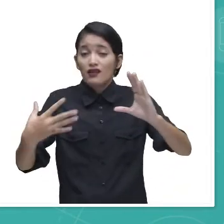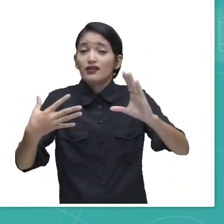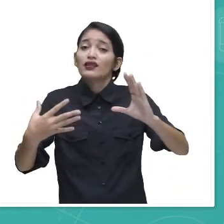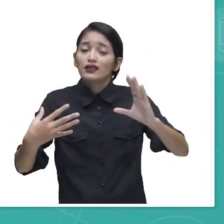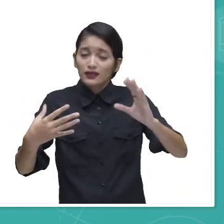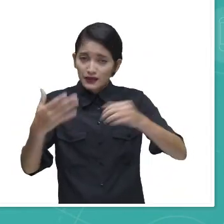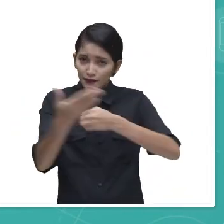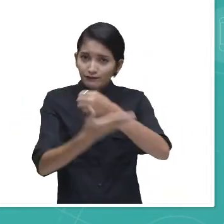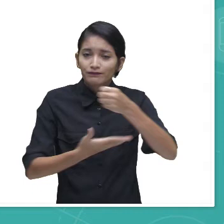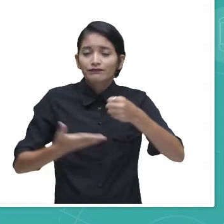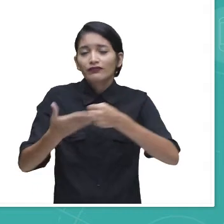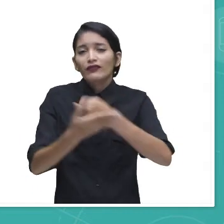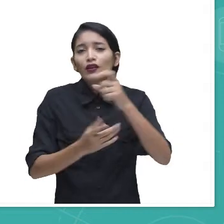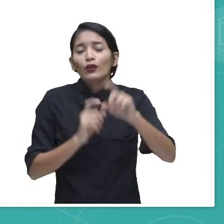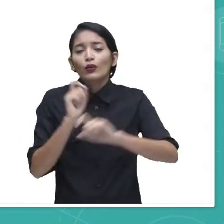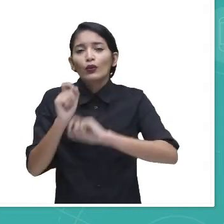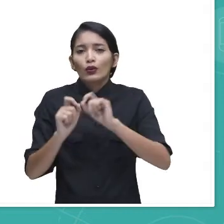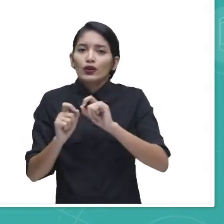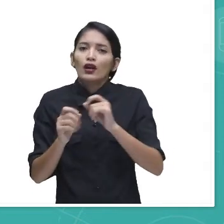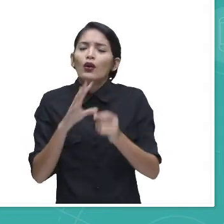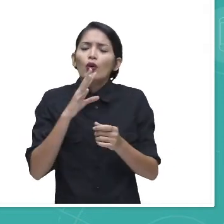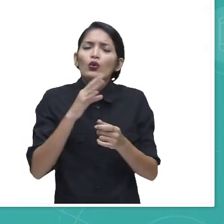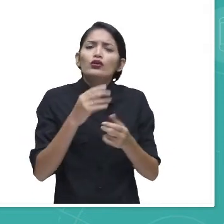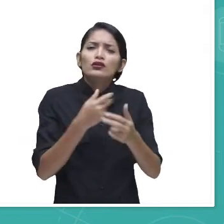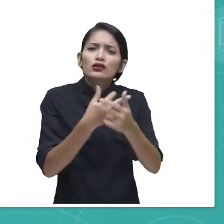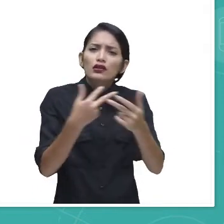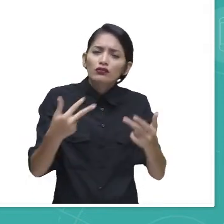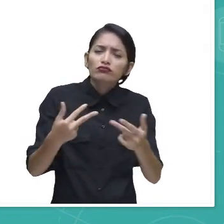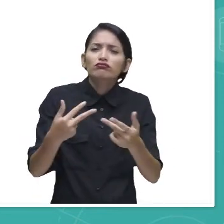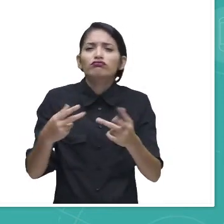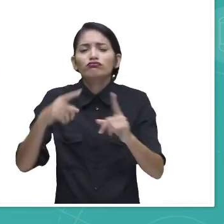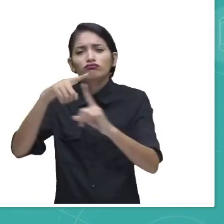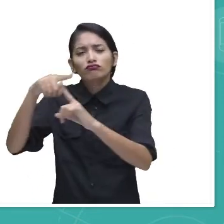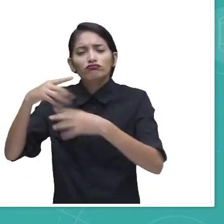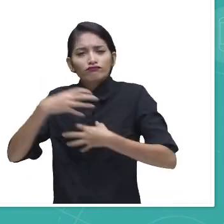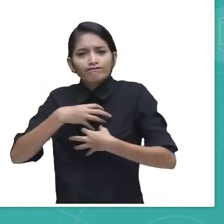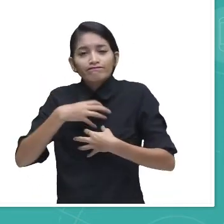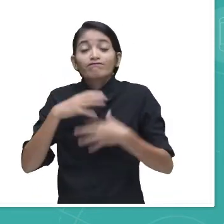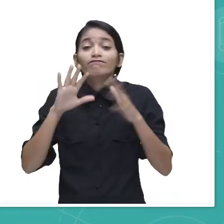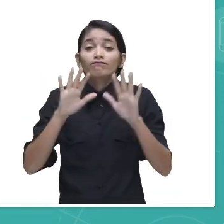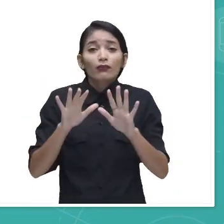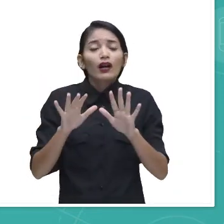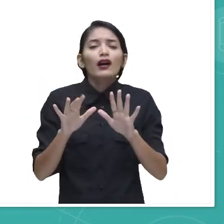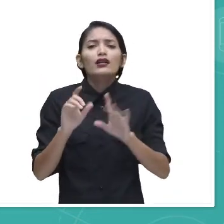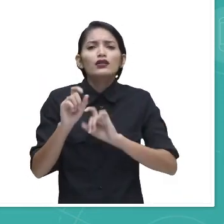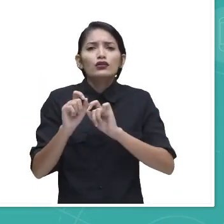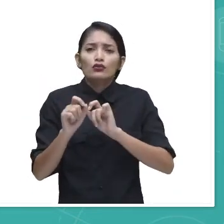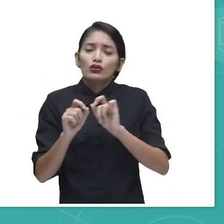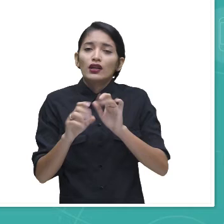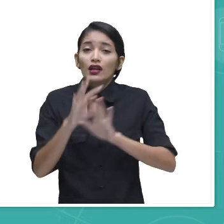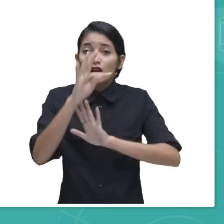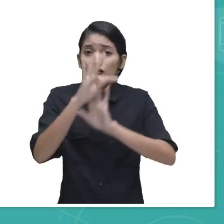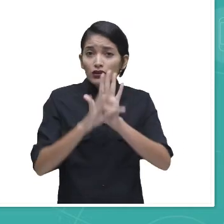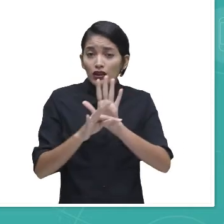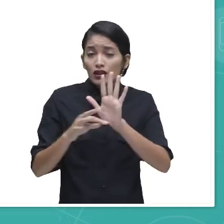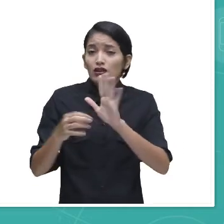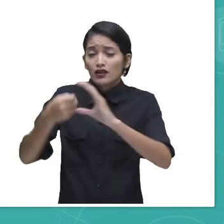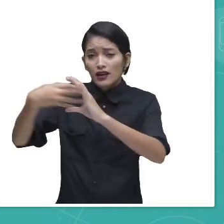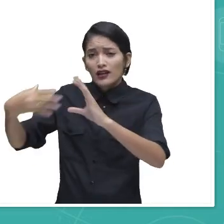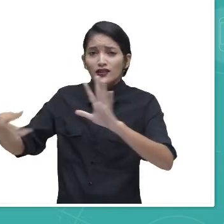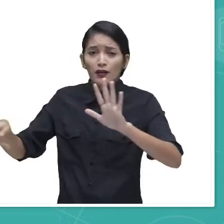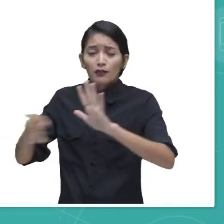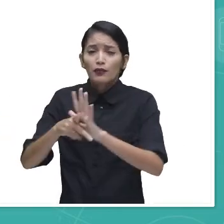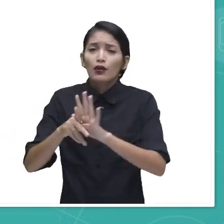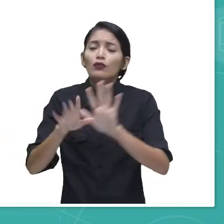básicas, reconhecidas pelo leitor com base em suas formas. Podemos considerar no trecho acima a característica predominante